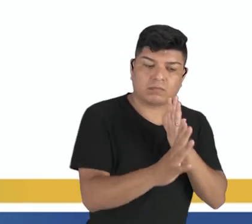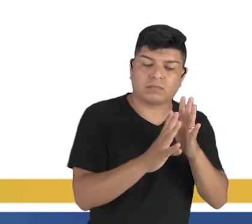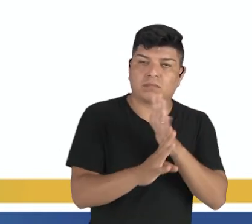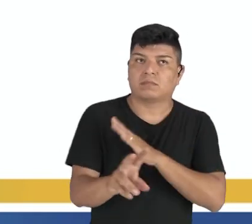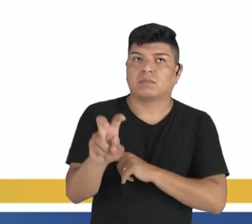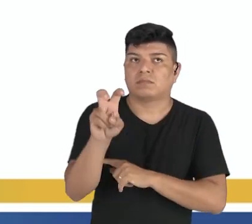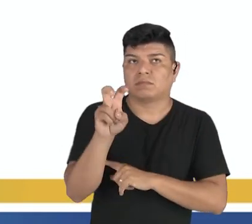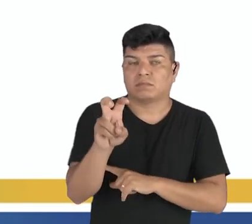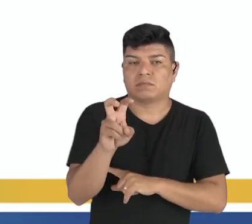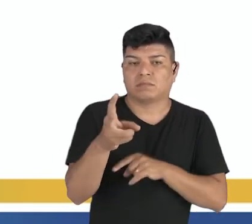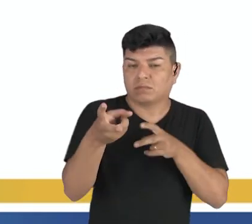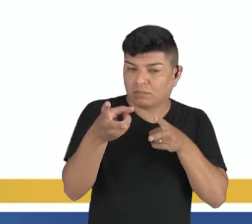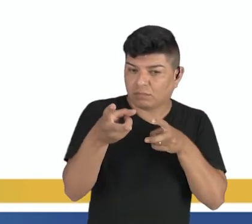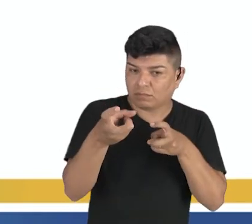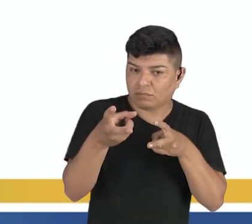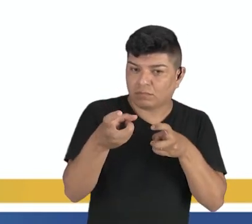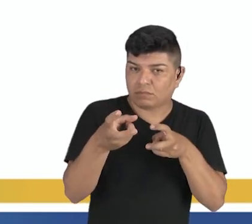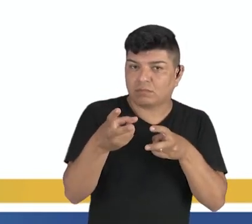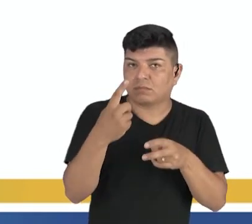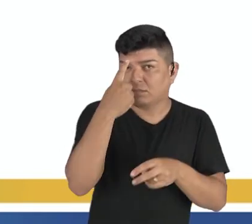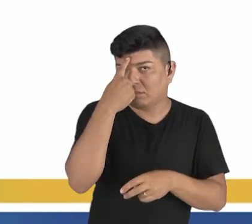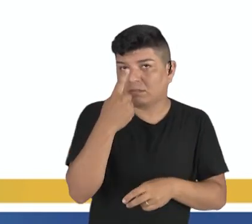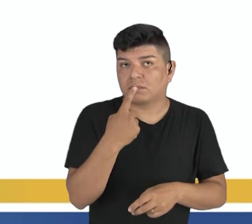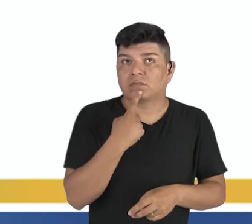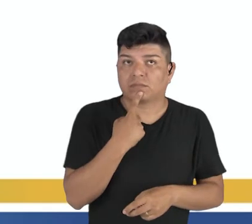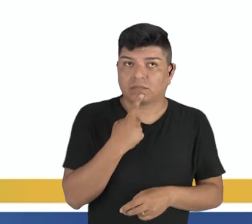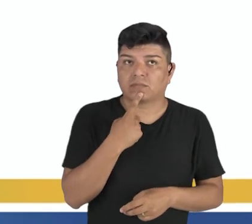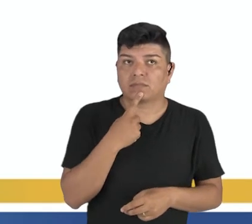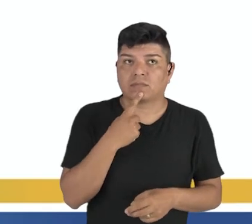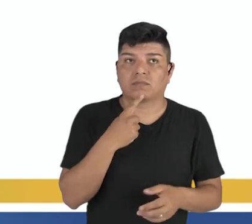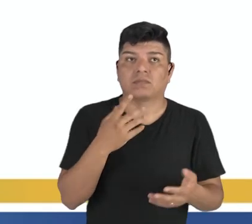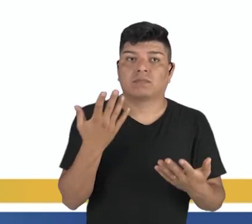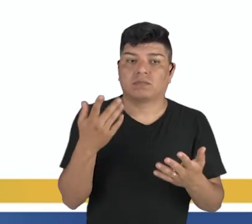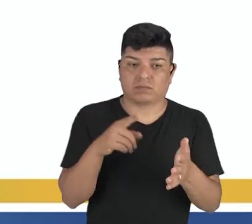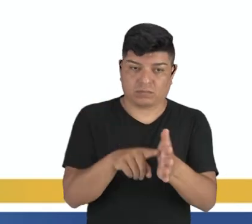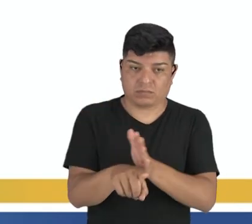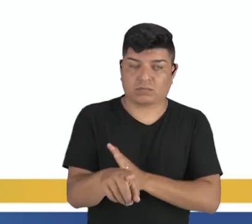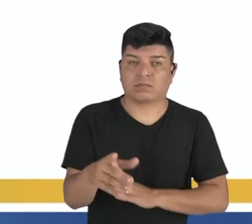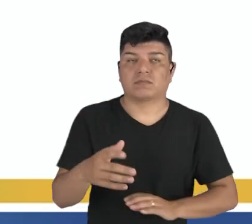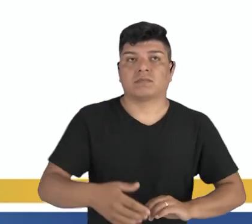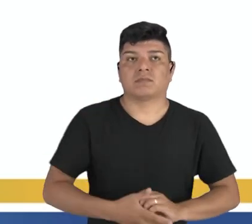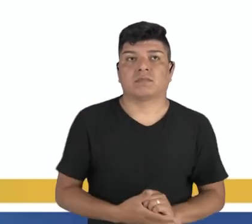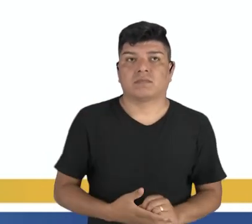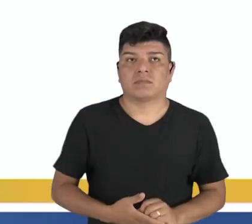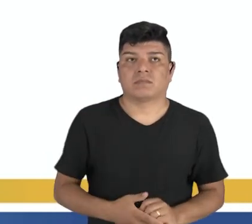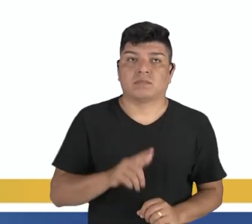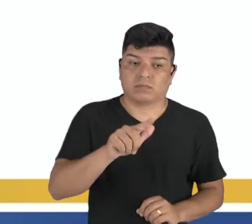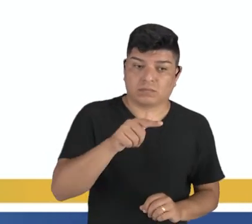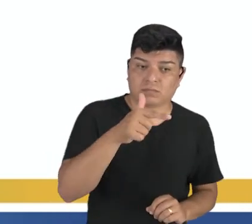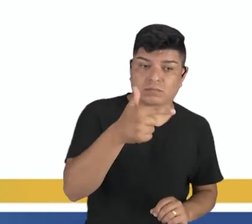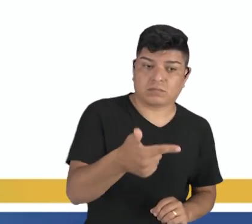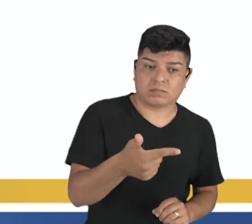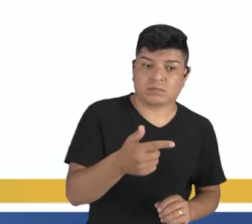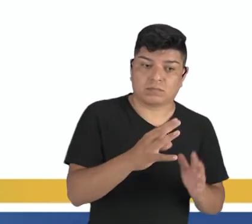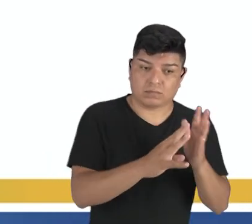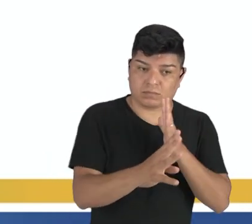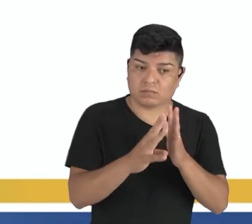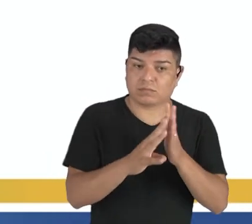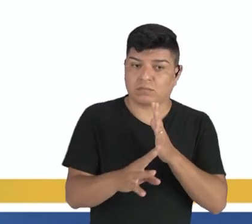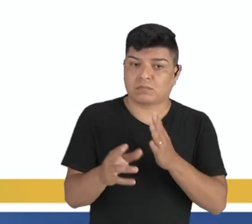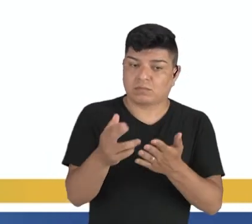de 5, como vocês percebem na figurinha, e aí vem a seguinte situação. Mesmo que as demais etapas não